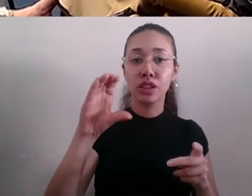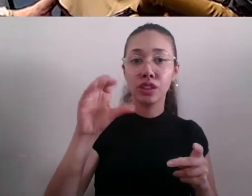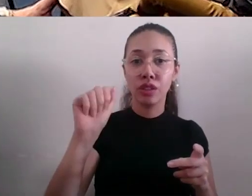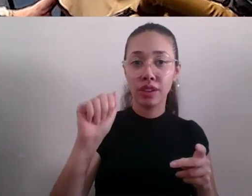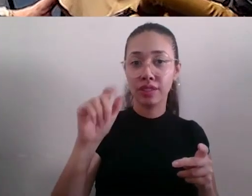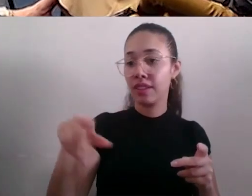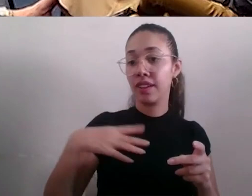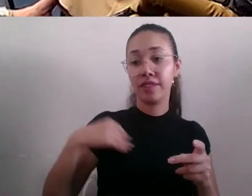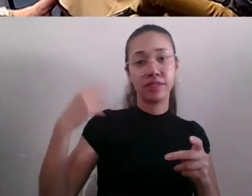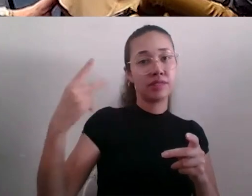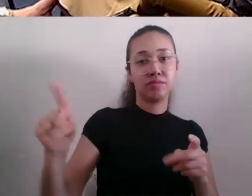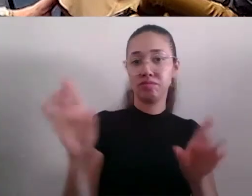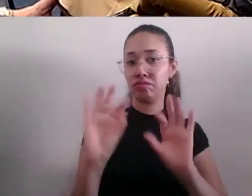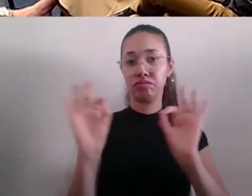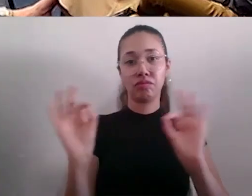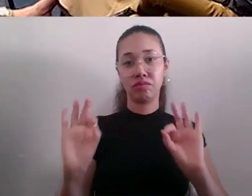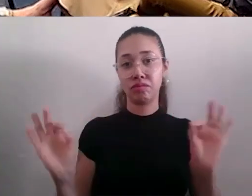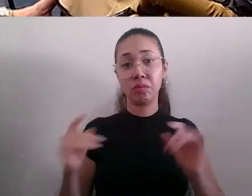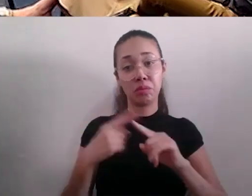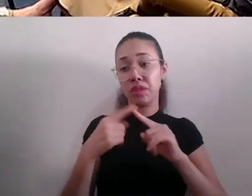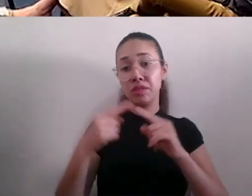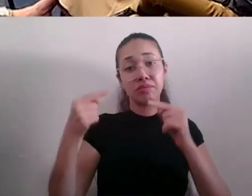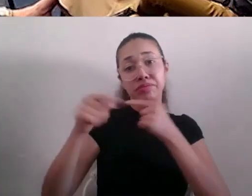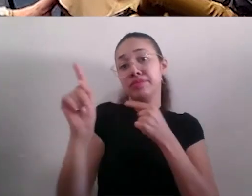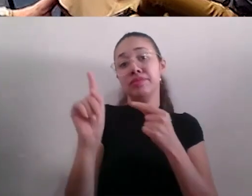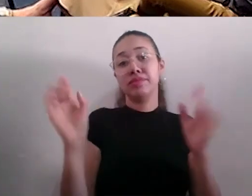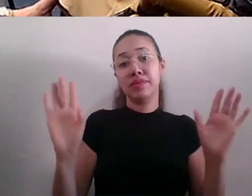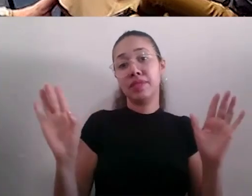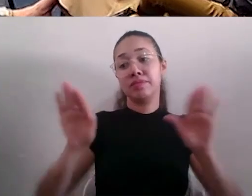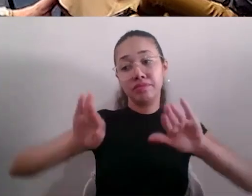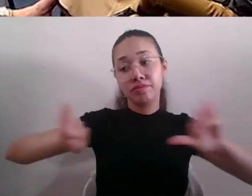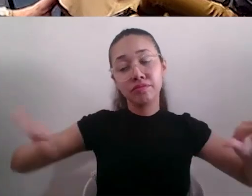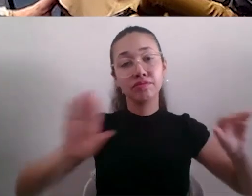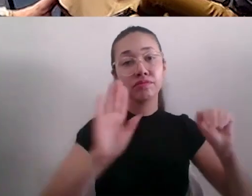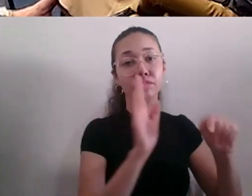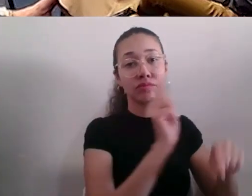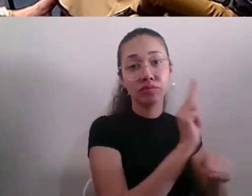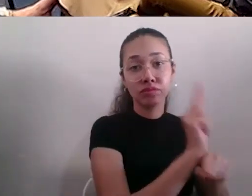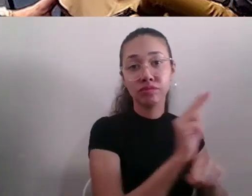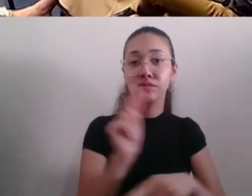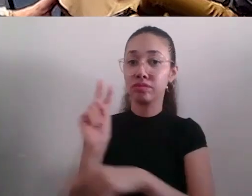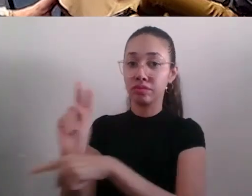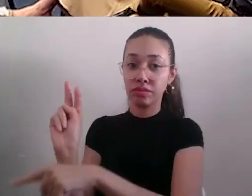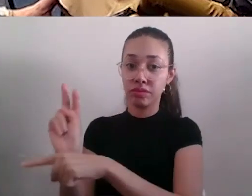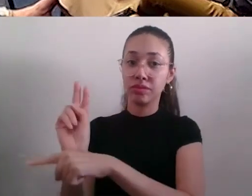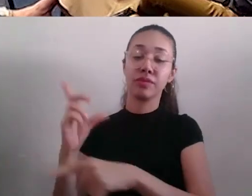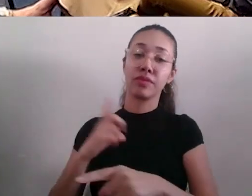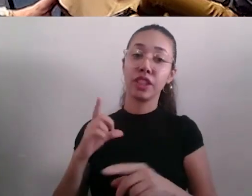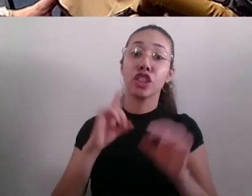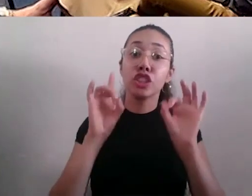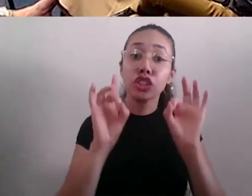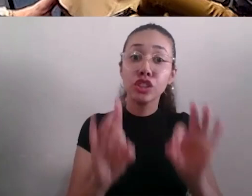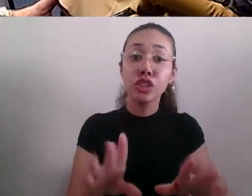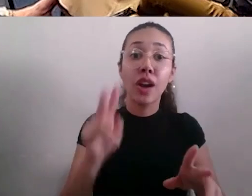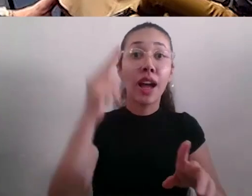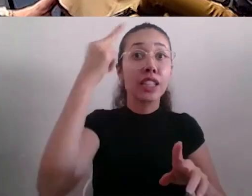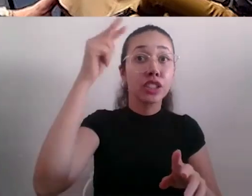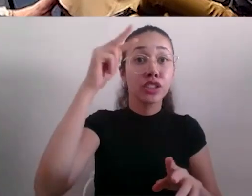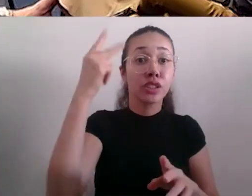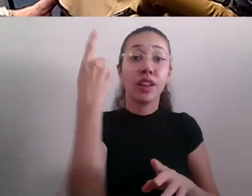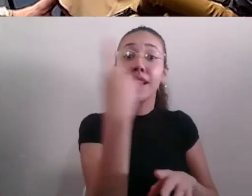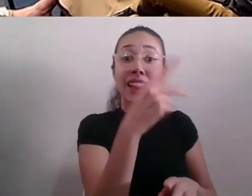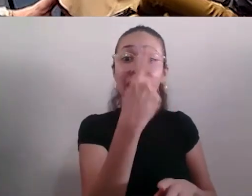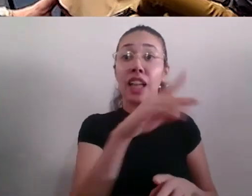quê? Porque eles não têm nada a ver com isso. Eles não têm absolutamente nada a ver com isso. Então, a gente só conta o que era público na época. A gente usa